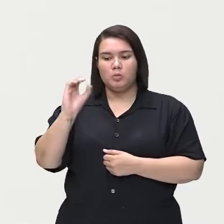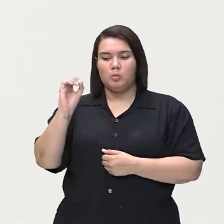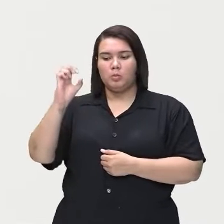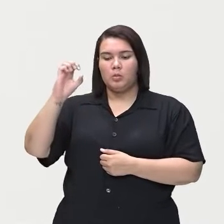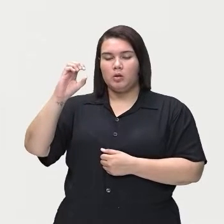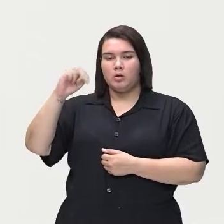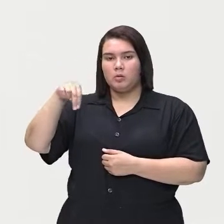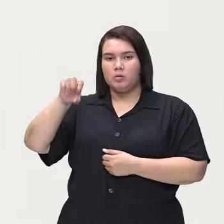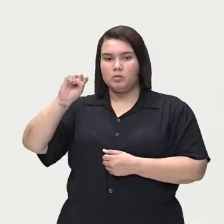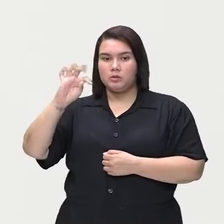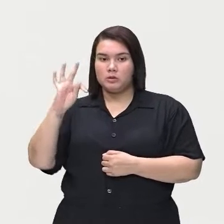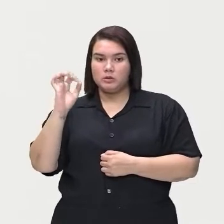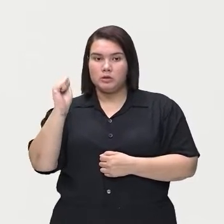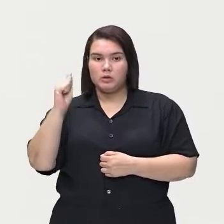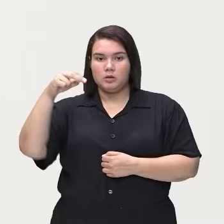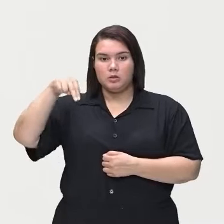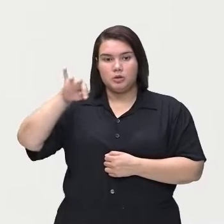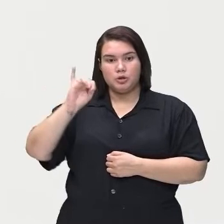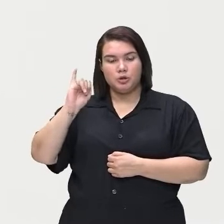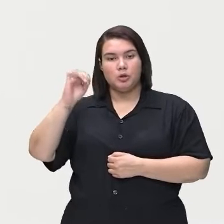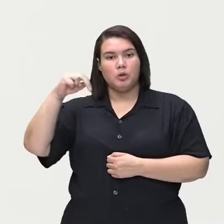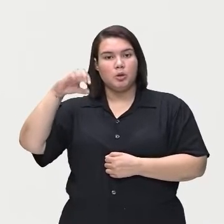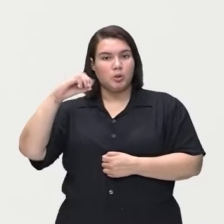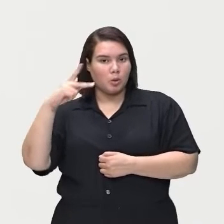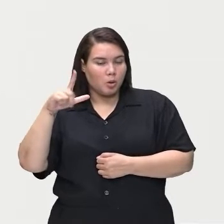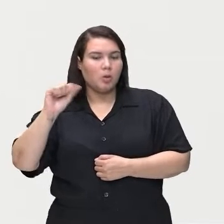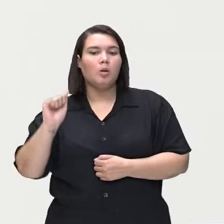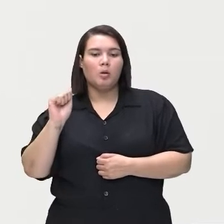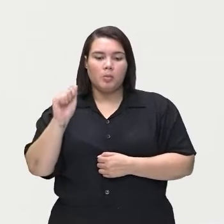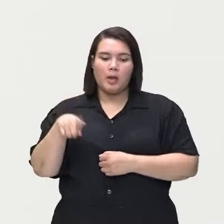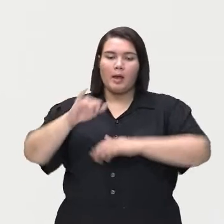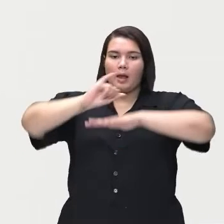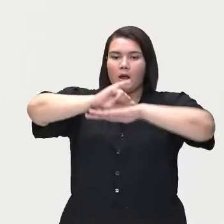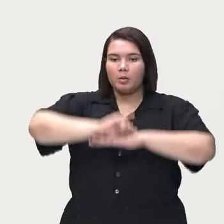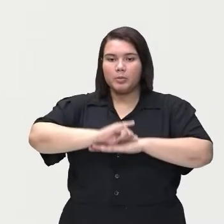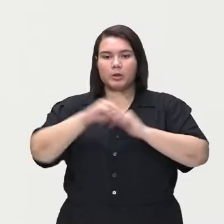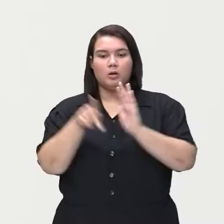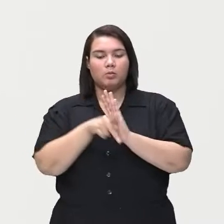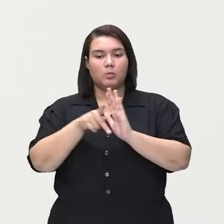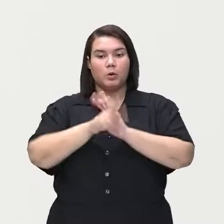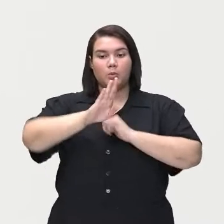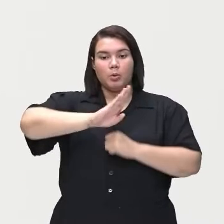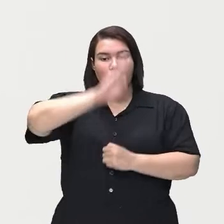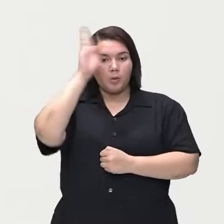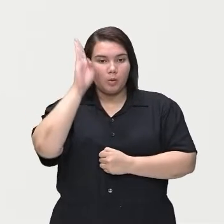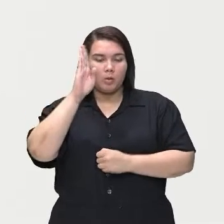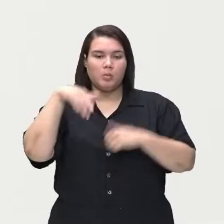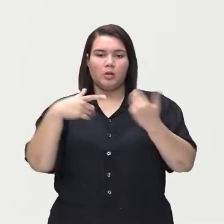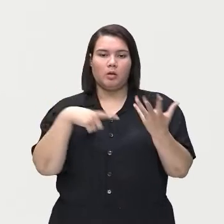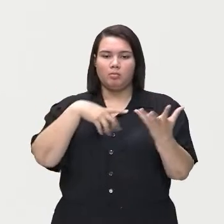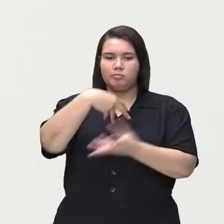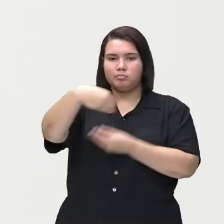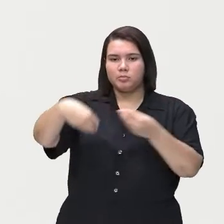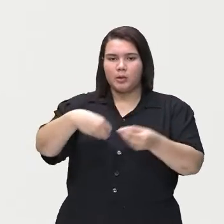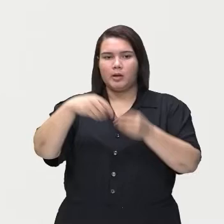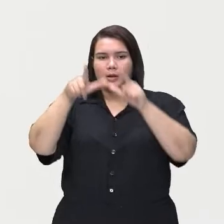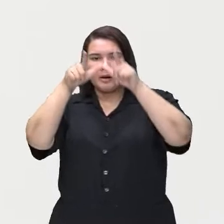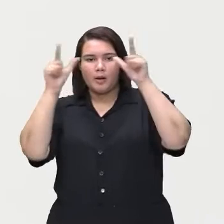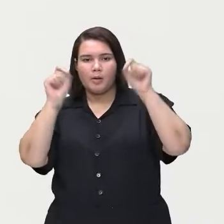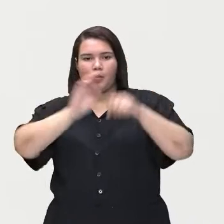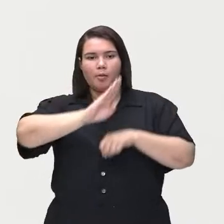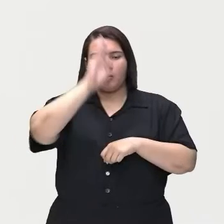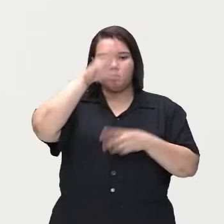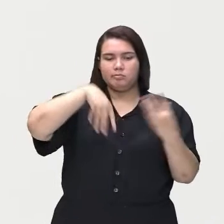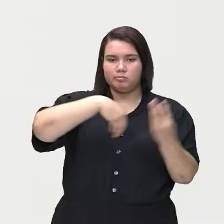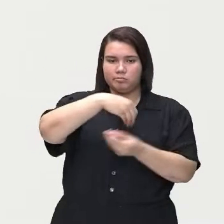a capital de Roma. Assim, se misturava os intelectuais gregos e romanos.